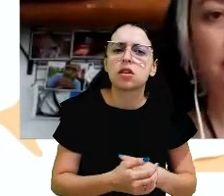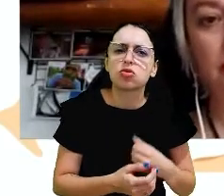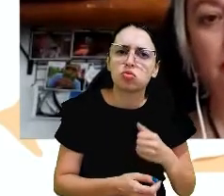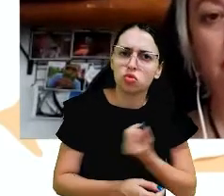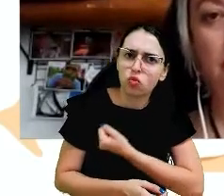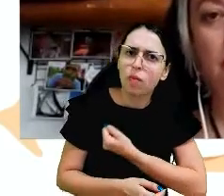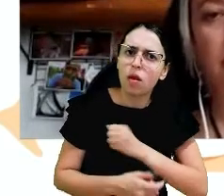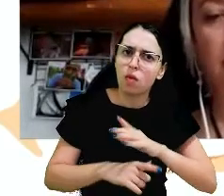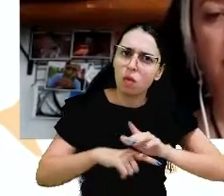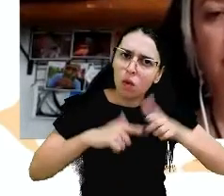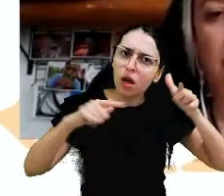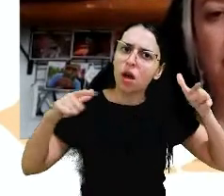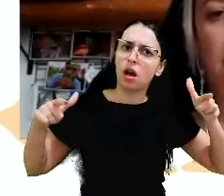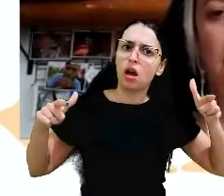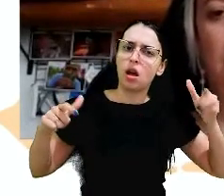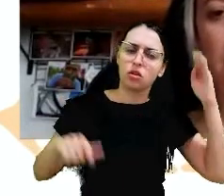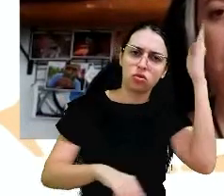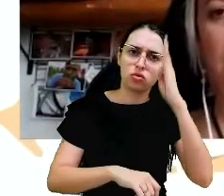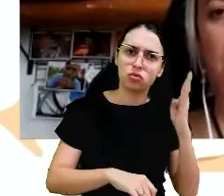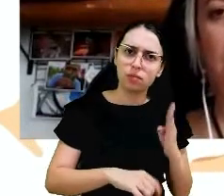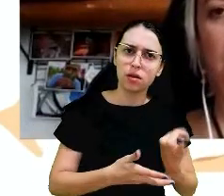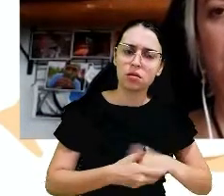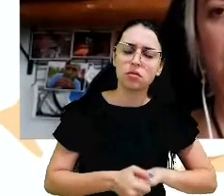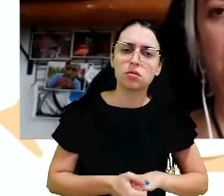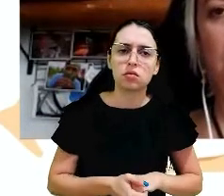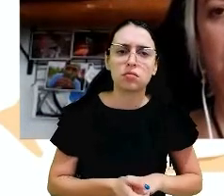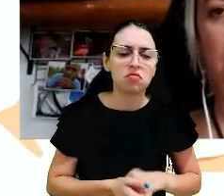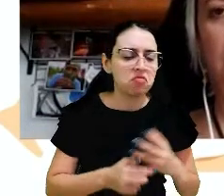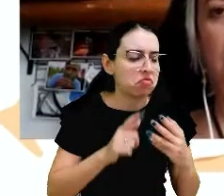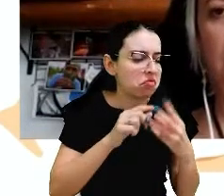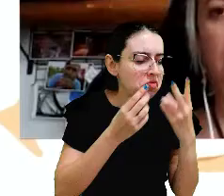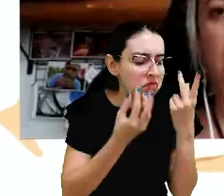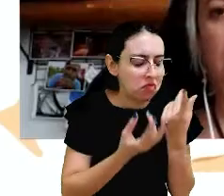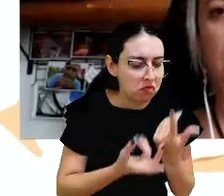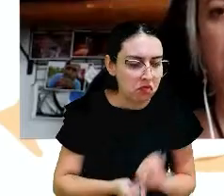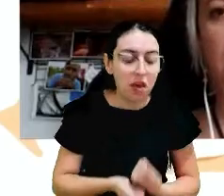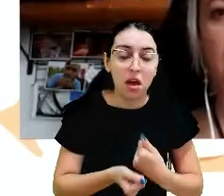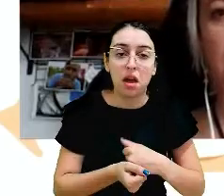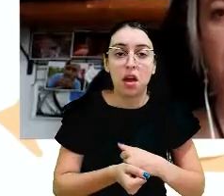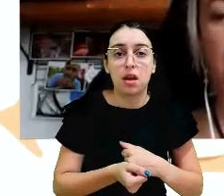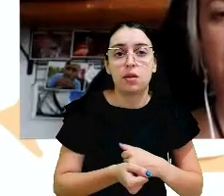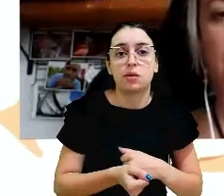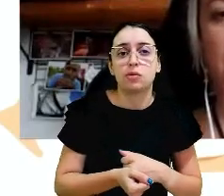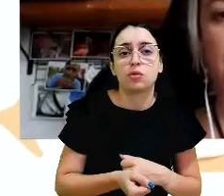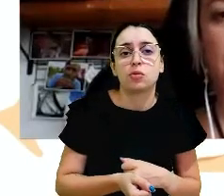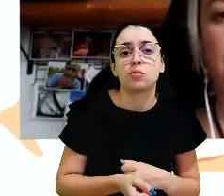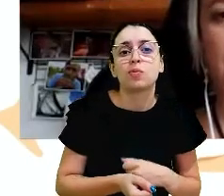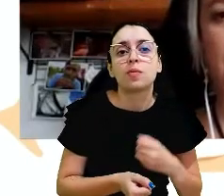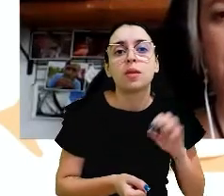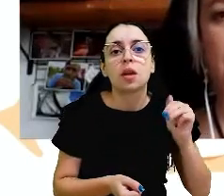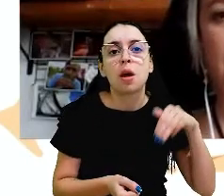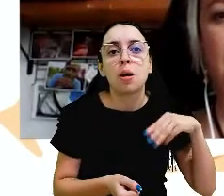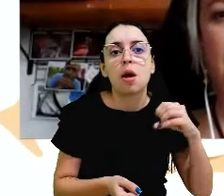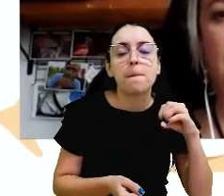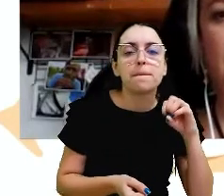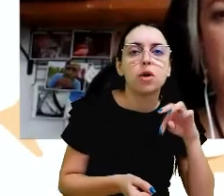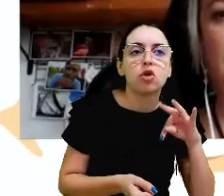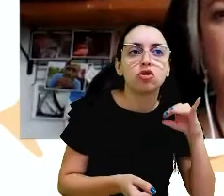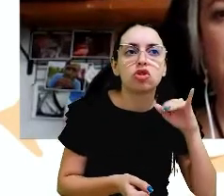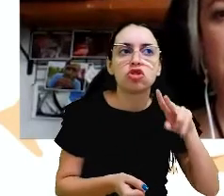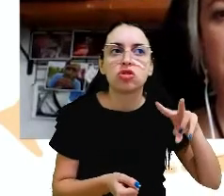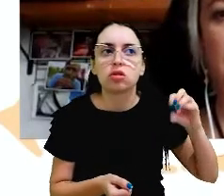E existem múltiplos fatores, eu vou conversar um pouquinho com vocês sobre isso, que